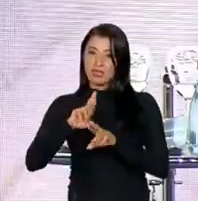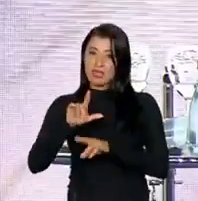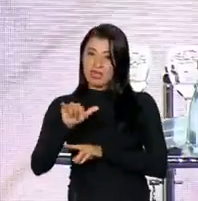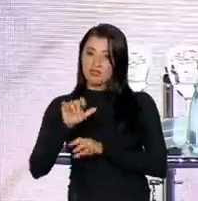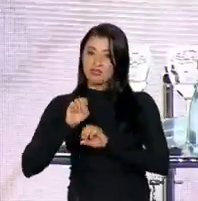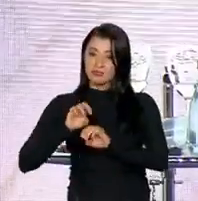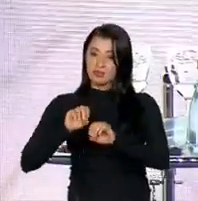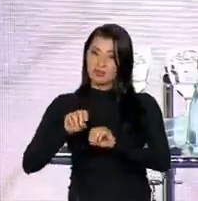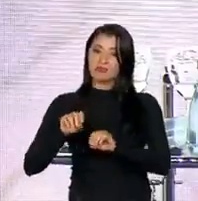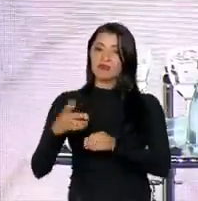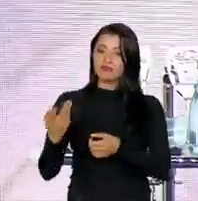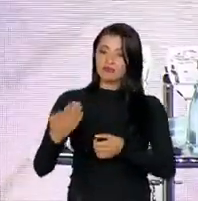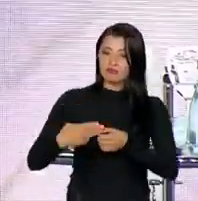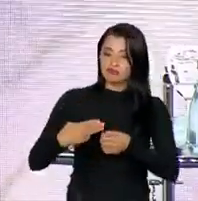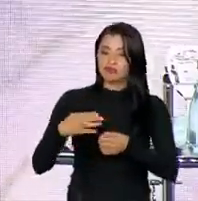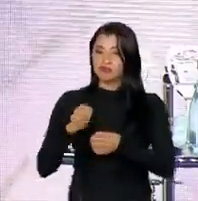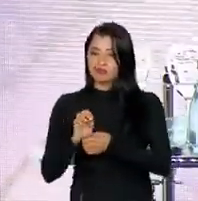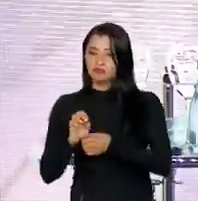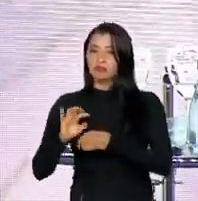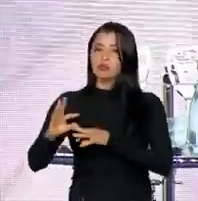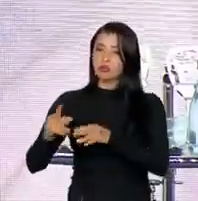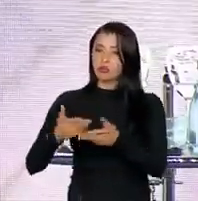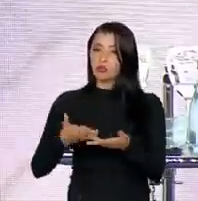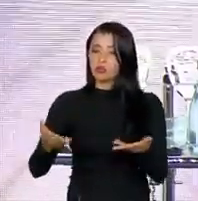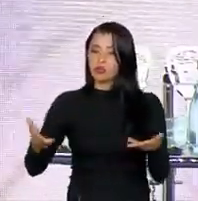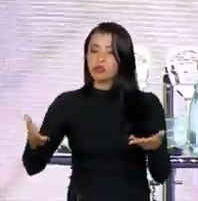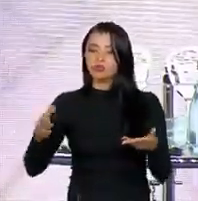dos estados, dos municípios, cada